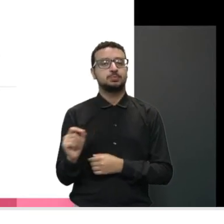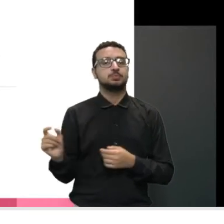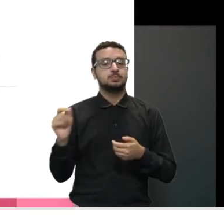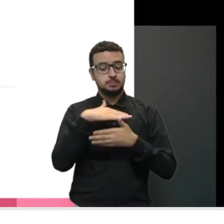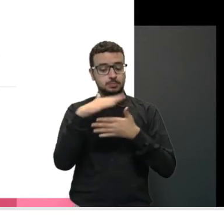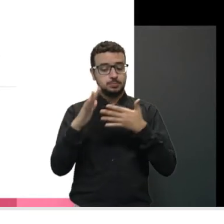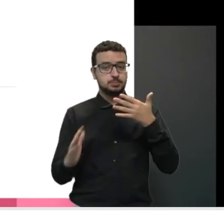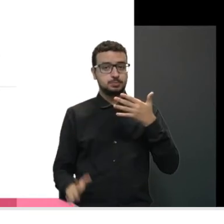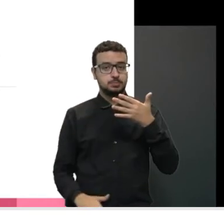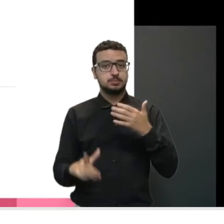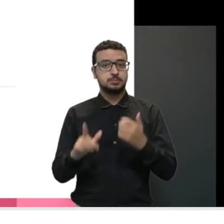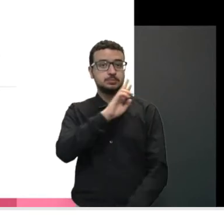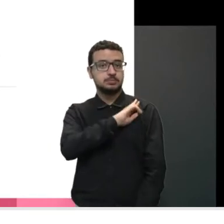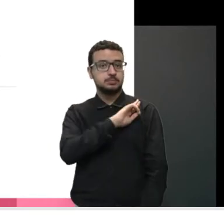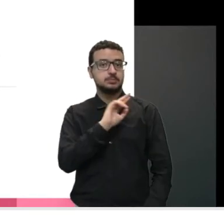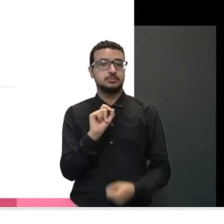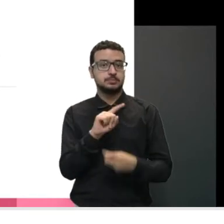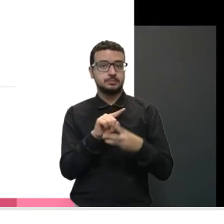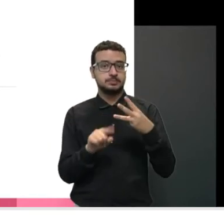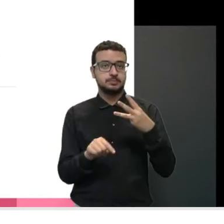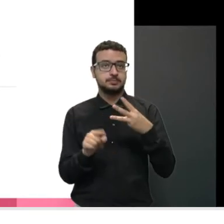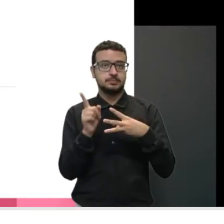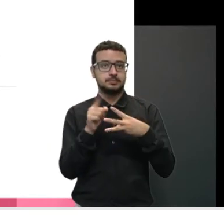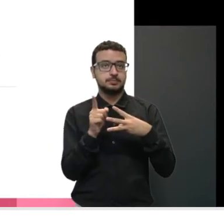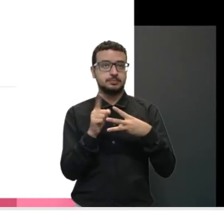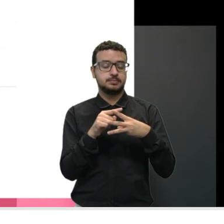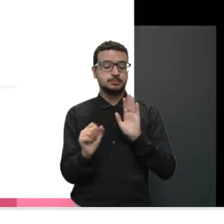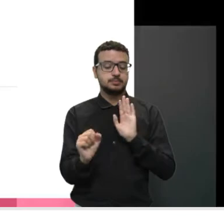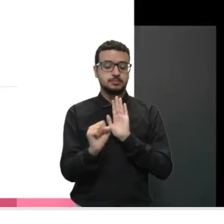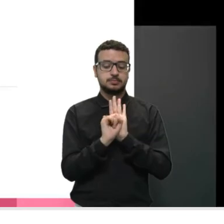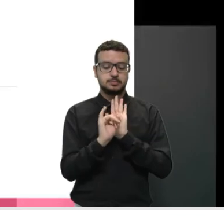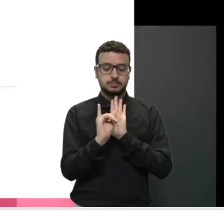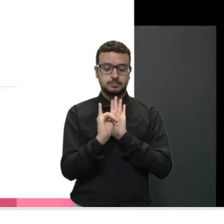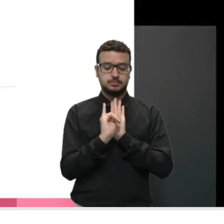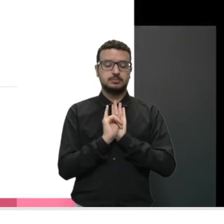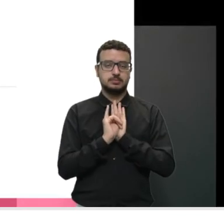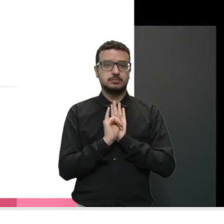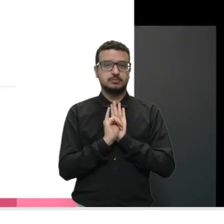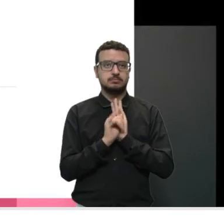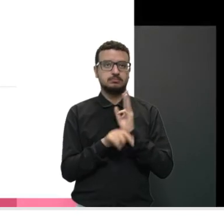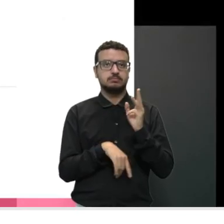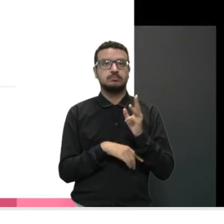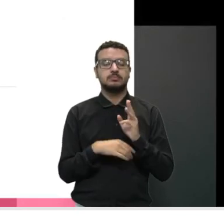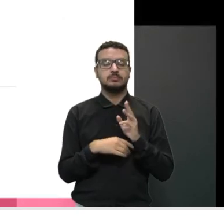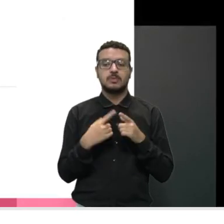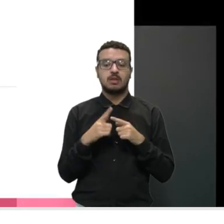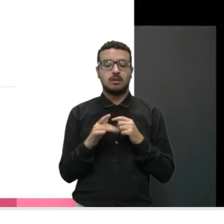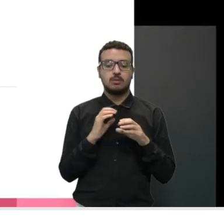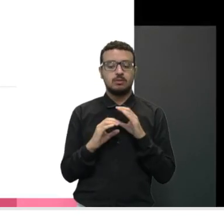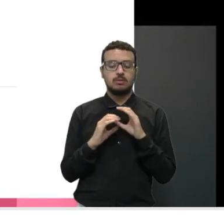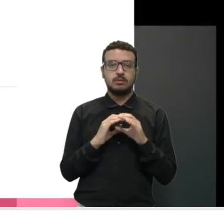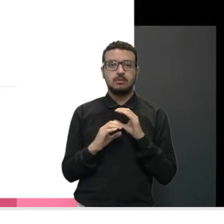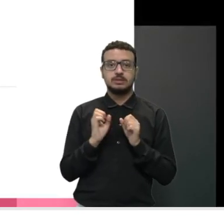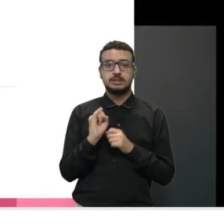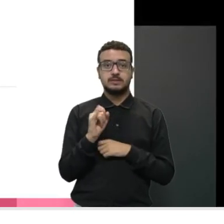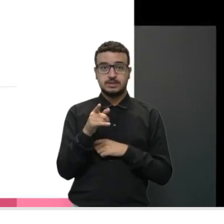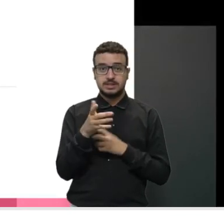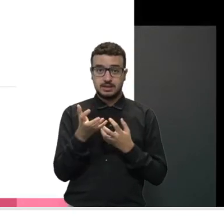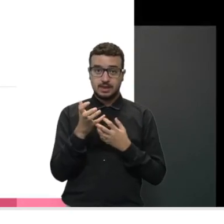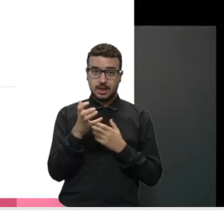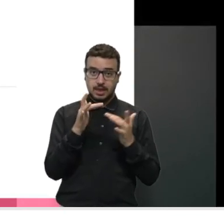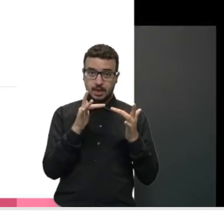É a nossa comunicação. Então, se você quer aprender a Libras para você comunicar com os surdos, esse que é o caminho. Porque ele é